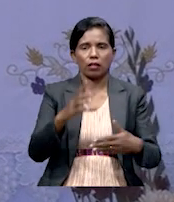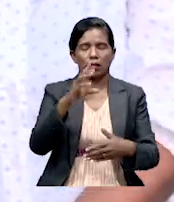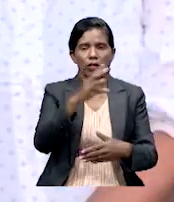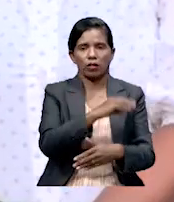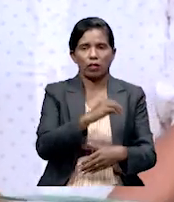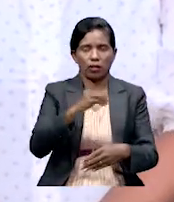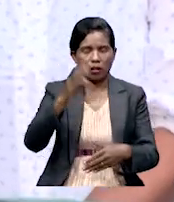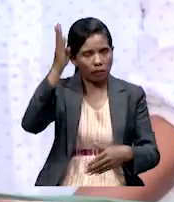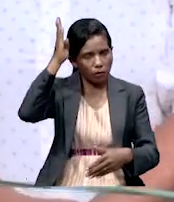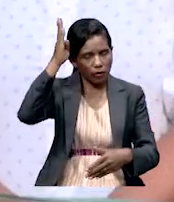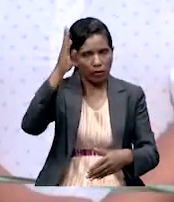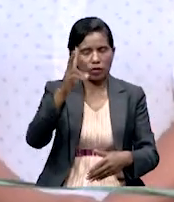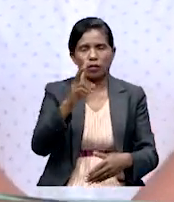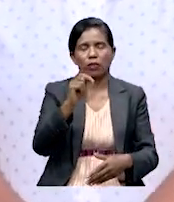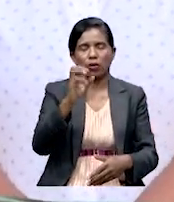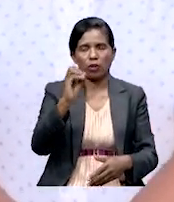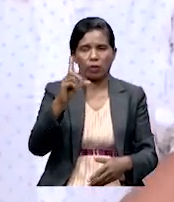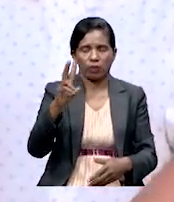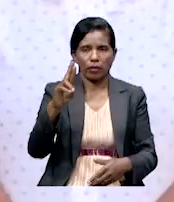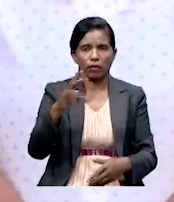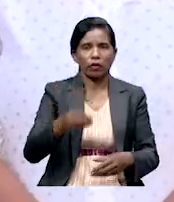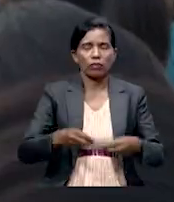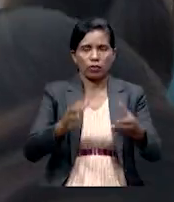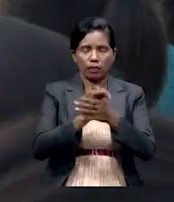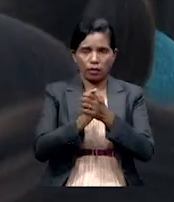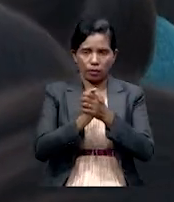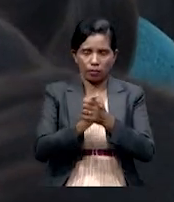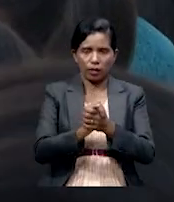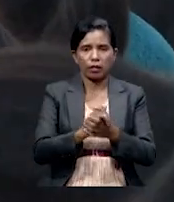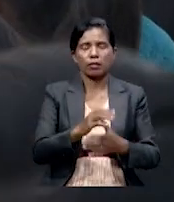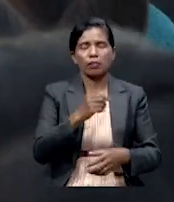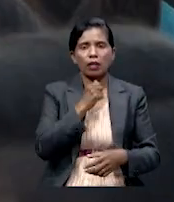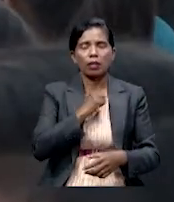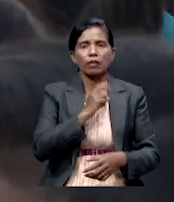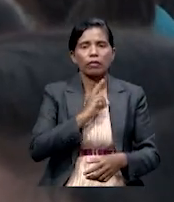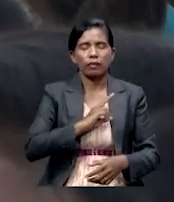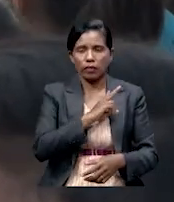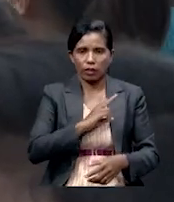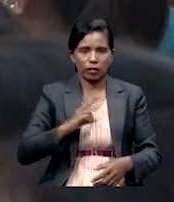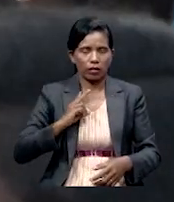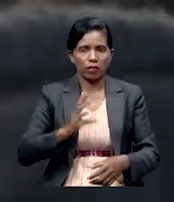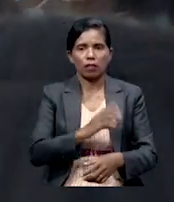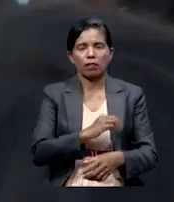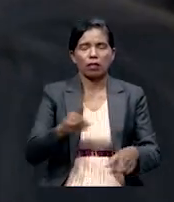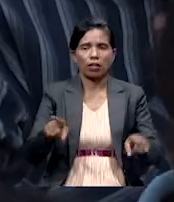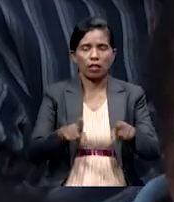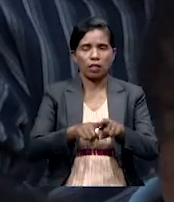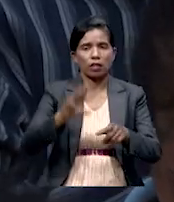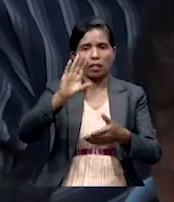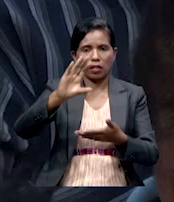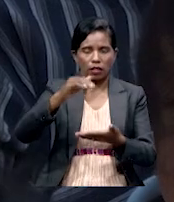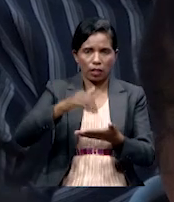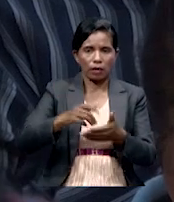Amaral, congratula Dom Virgílio Cardeal do Carmo da Silva SDB, também o graça nebe iha, saindo da Cardeal da Huluk e uma